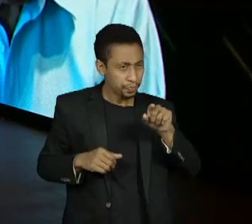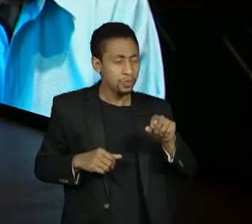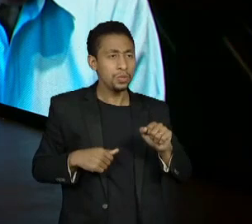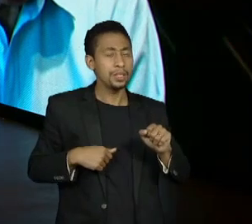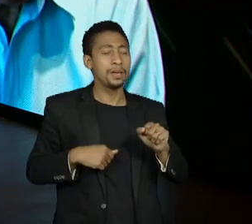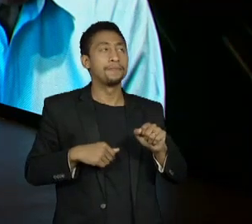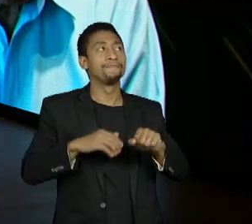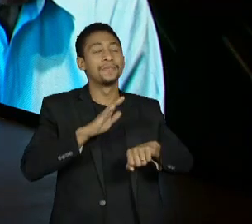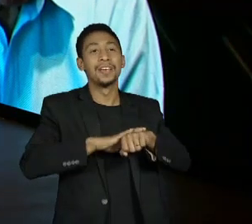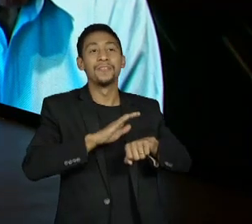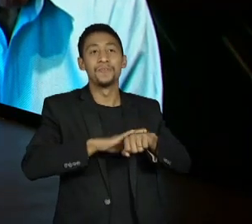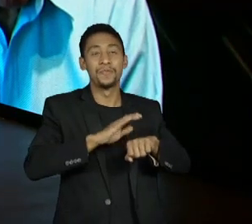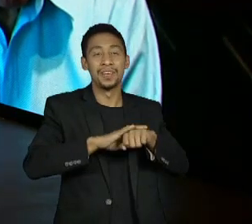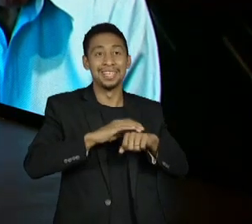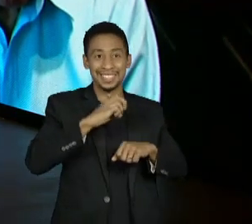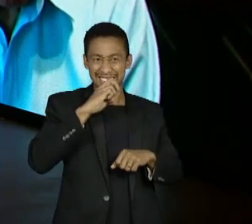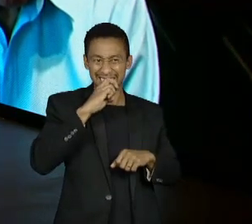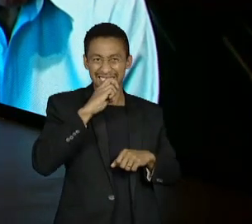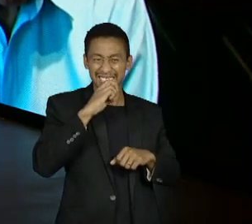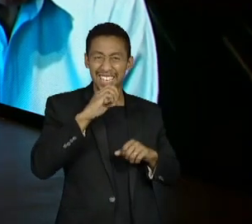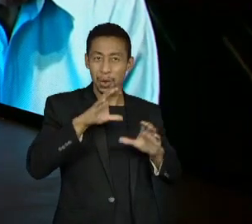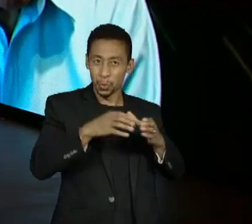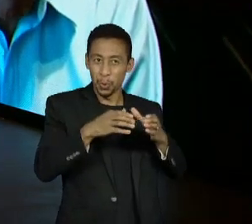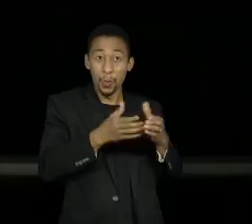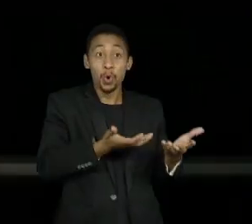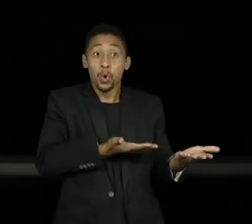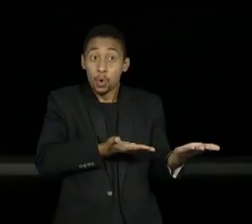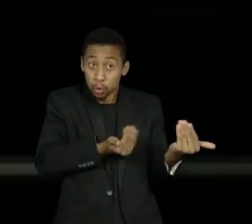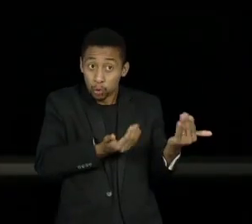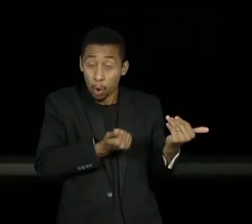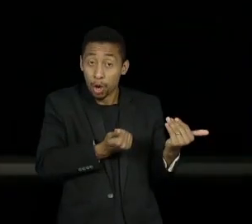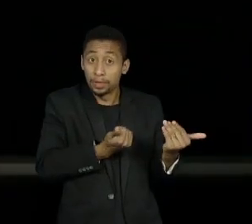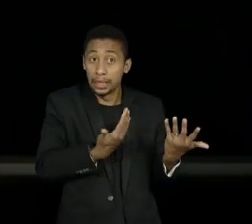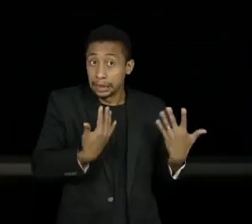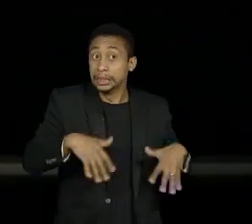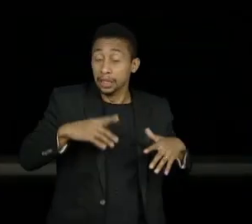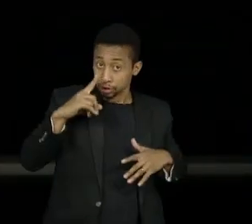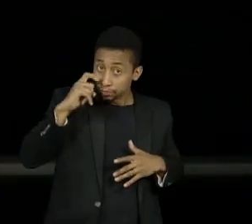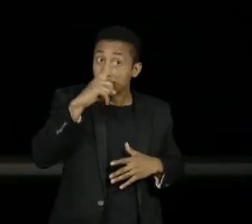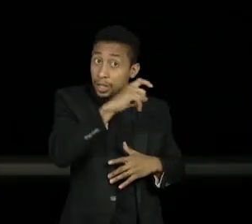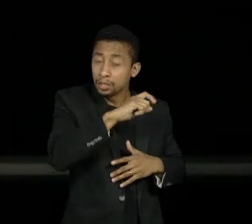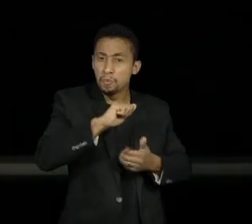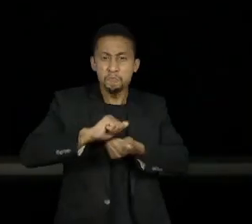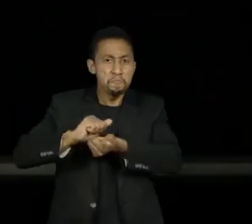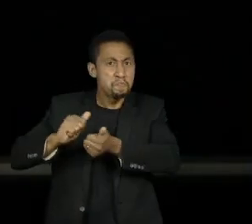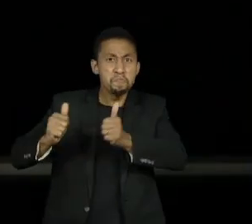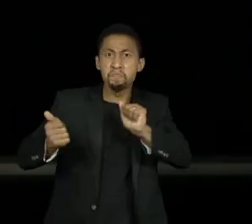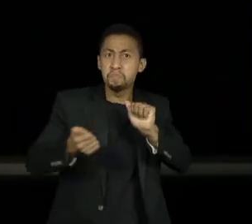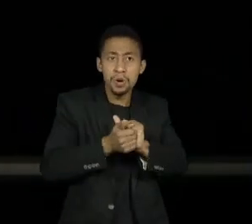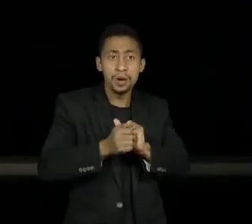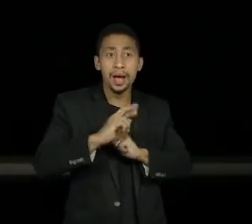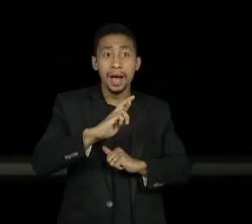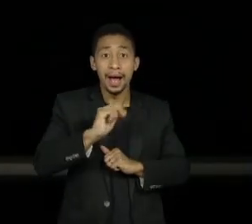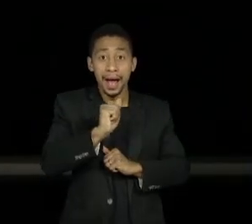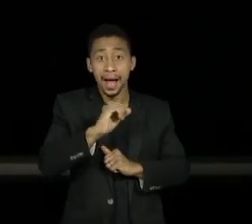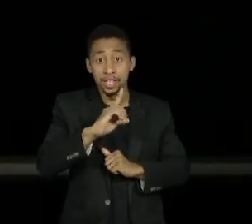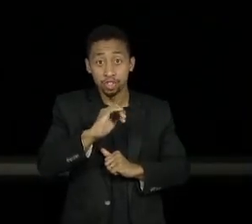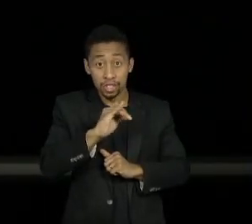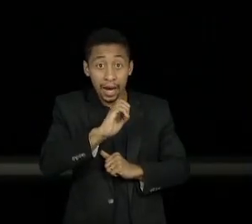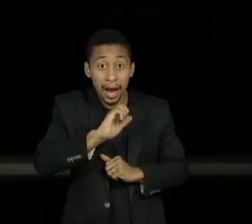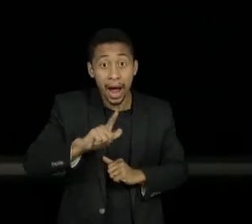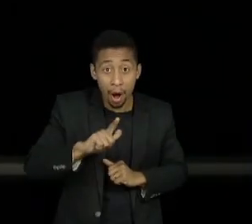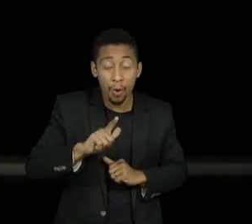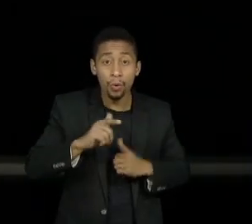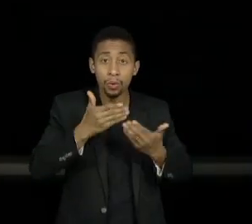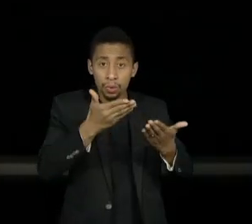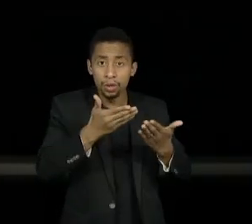turma da Mônica Jovem, né? Porque é sempre um risco fazer uma mudança tão radical como essa, né? E como